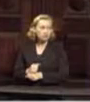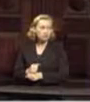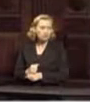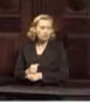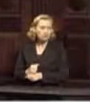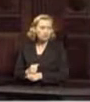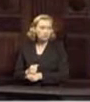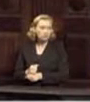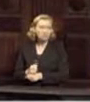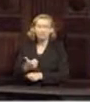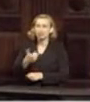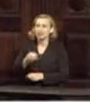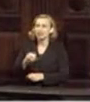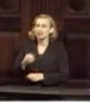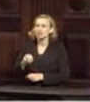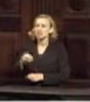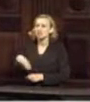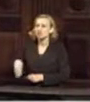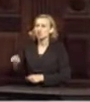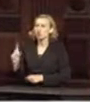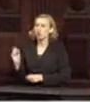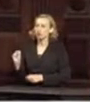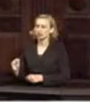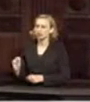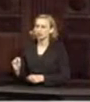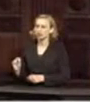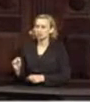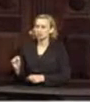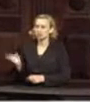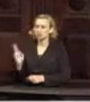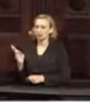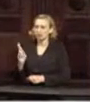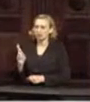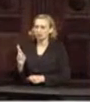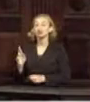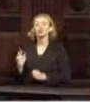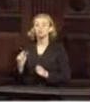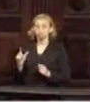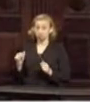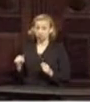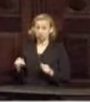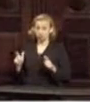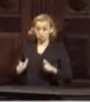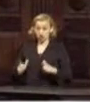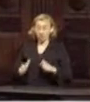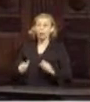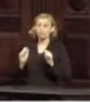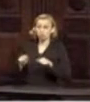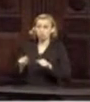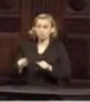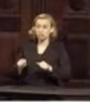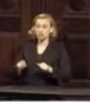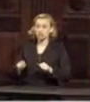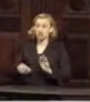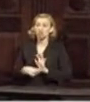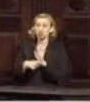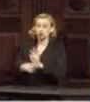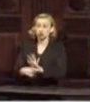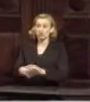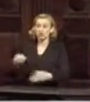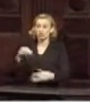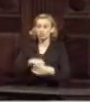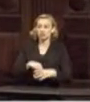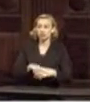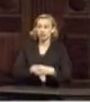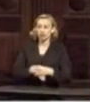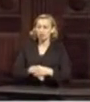apontado de 10 bilhões de reais. E essa Assembleia Legislativa pode sim fazer a sua parte para dotar o Poder Executivo de mais receitas,